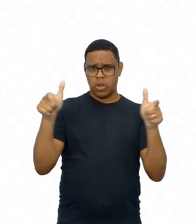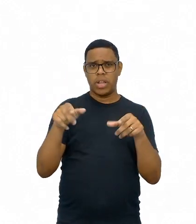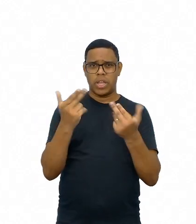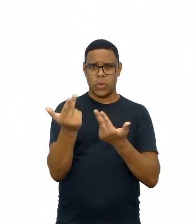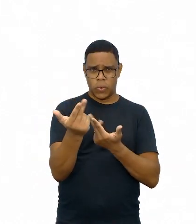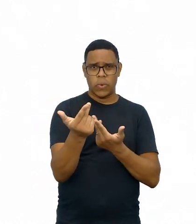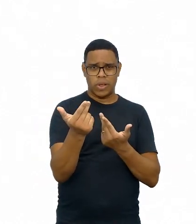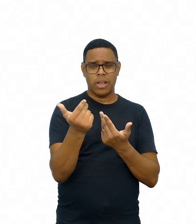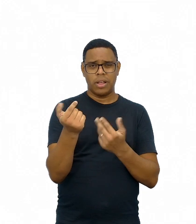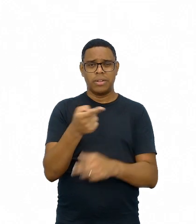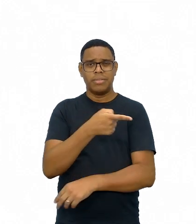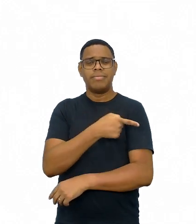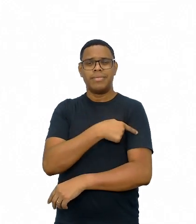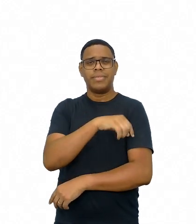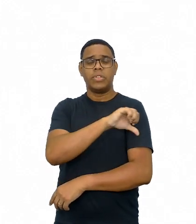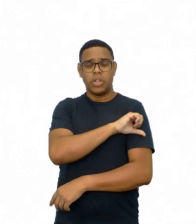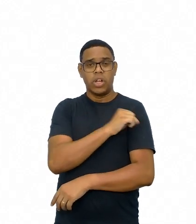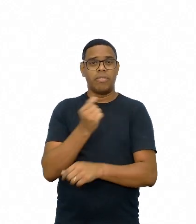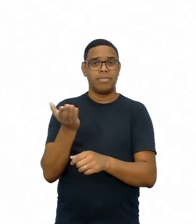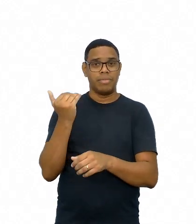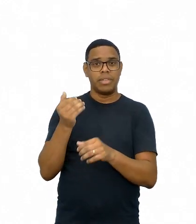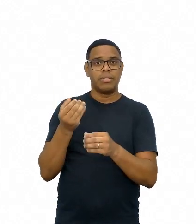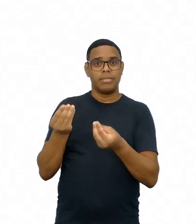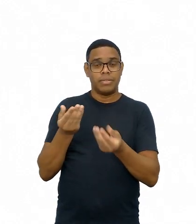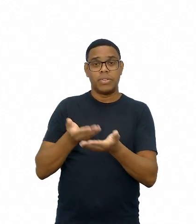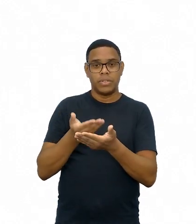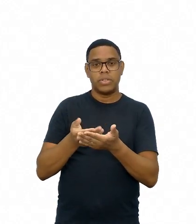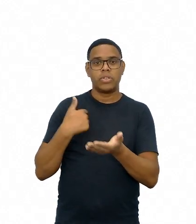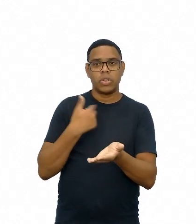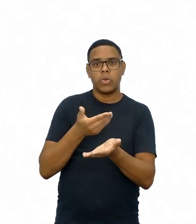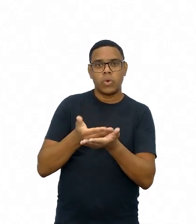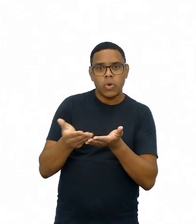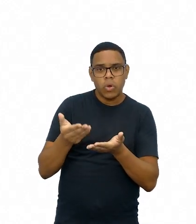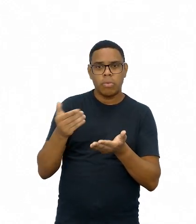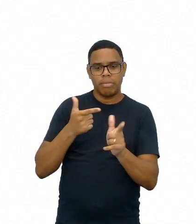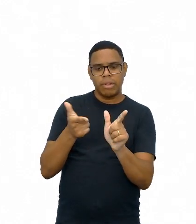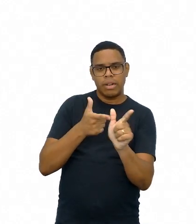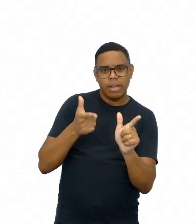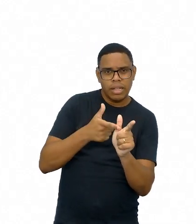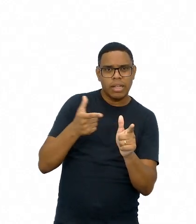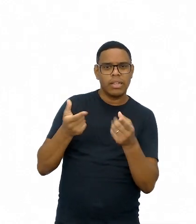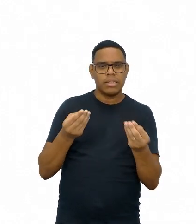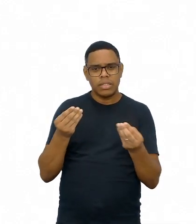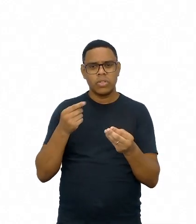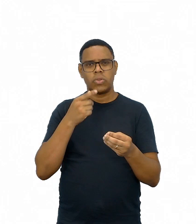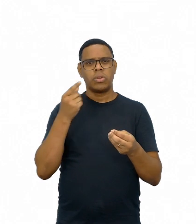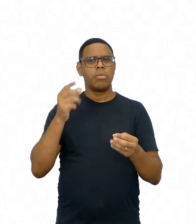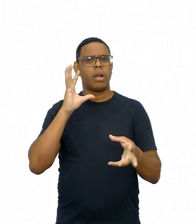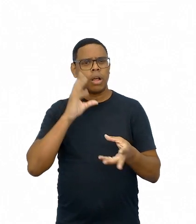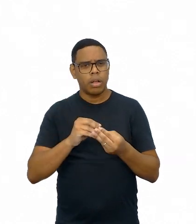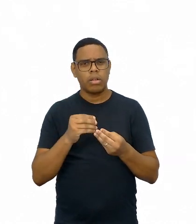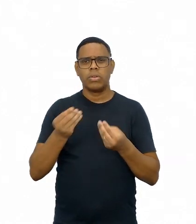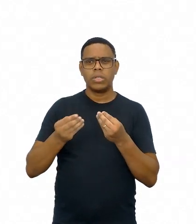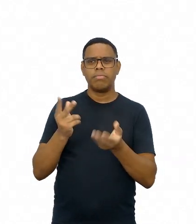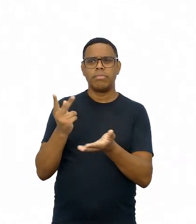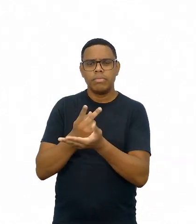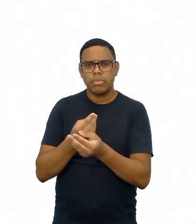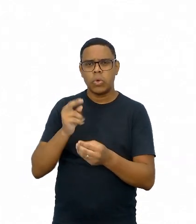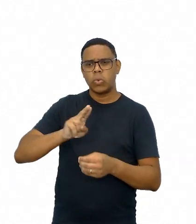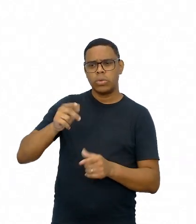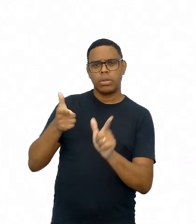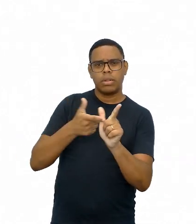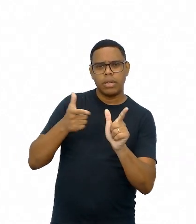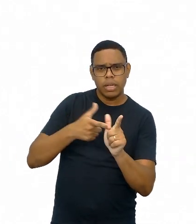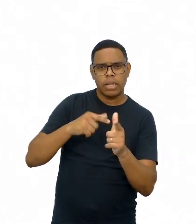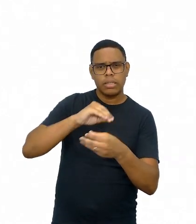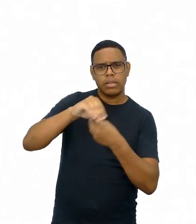de vocês, né? E quando começamos a fazer uso das letras para generalizar algumas situações